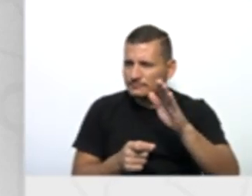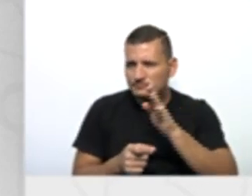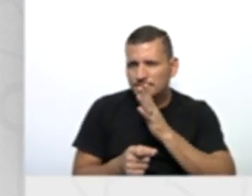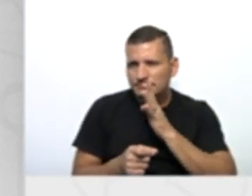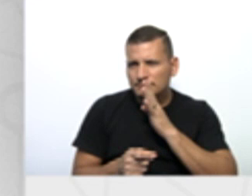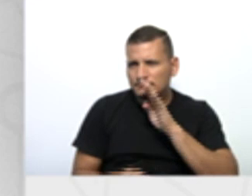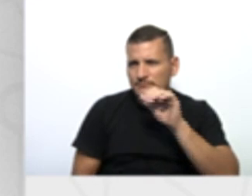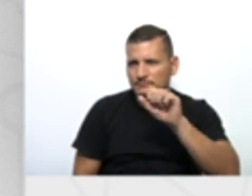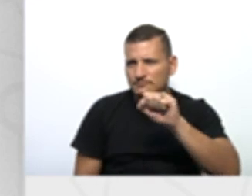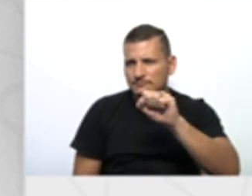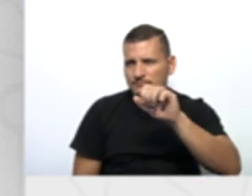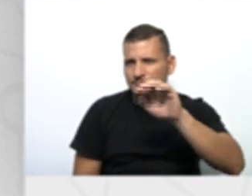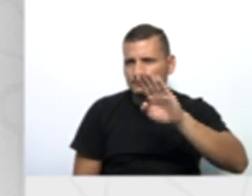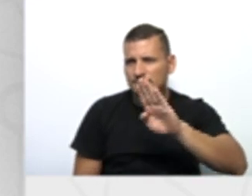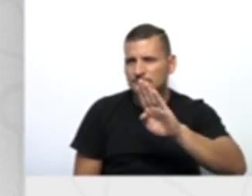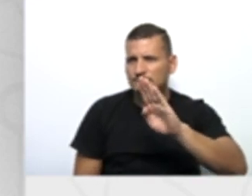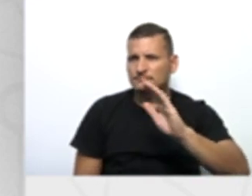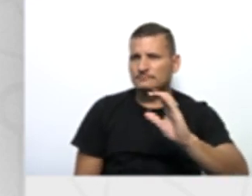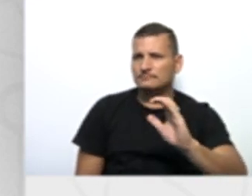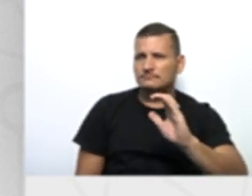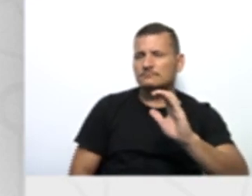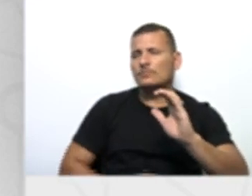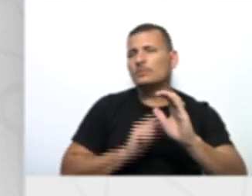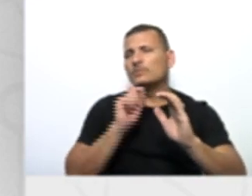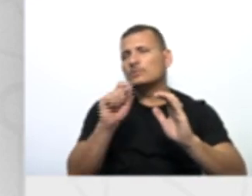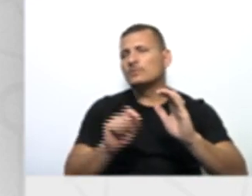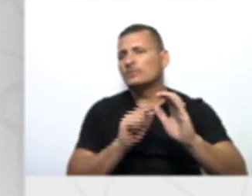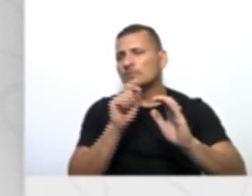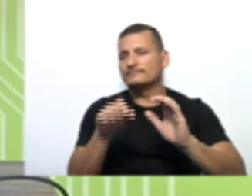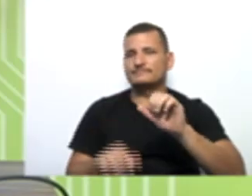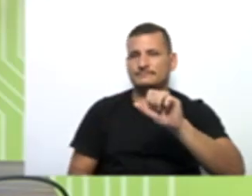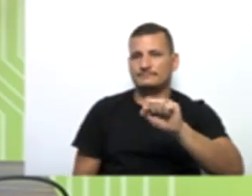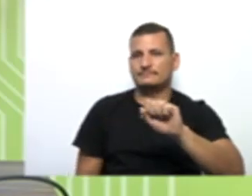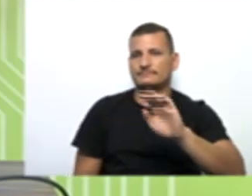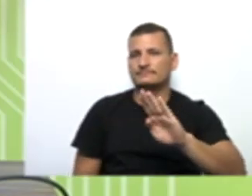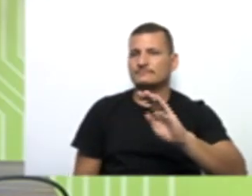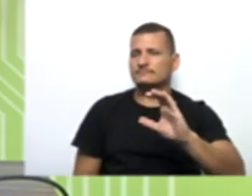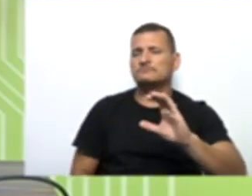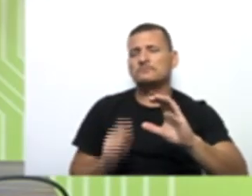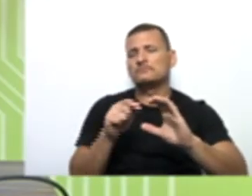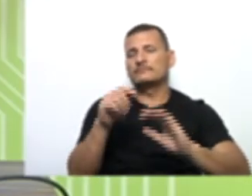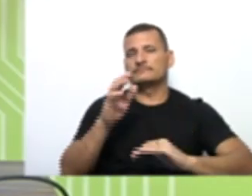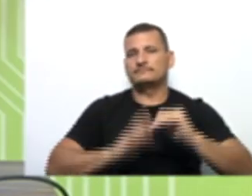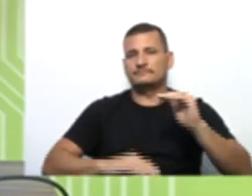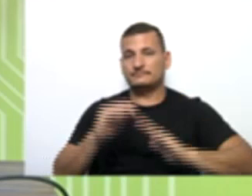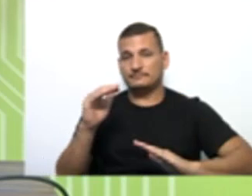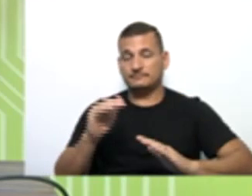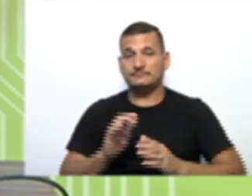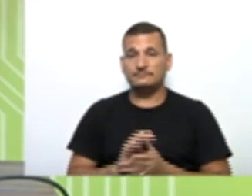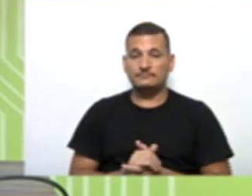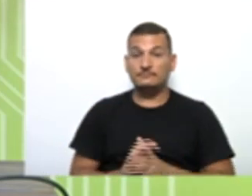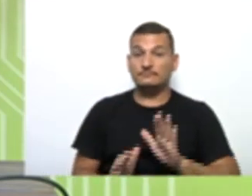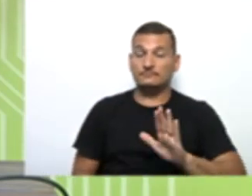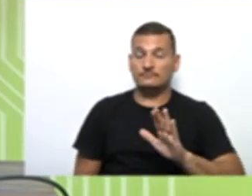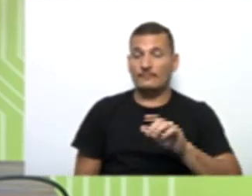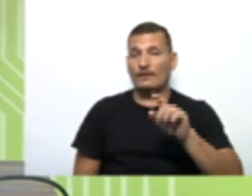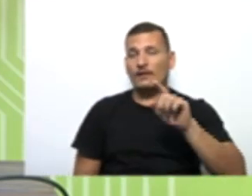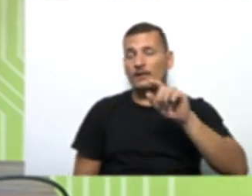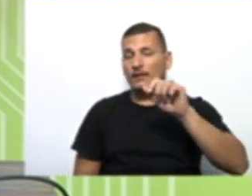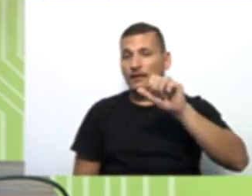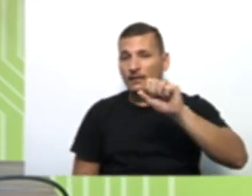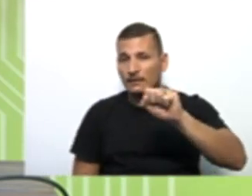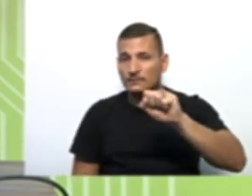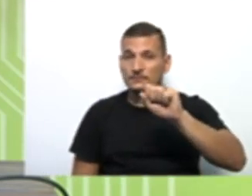SBC? O que a SBC entende sobre a profissão? Então, a SBC é a Sociedade Brasileira